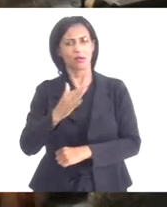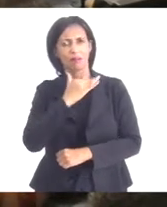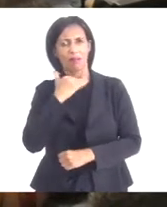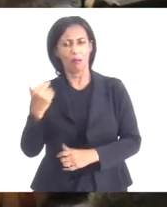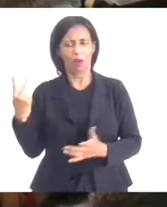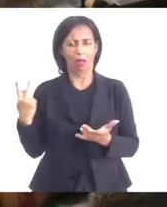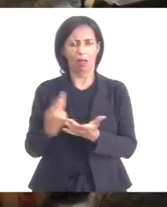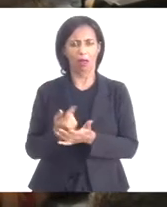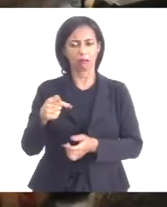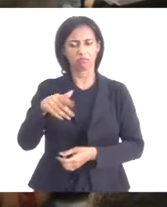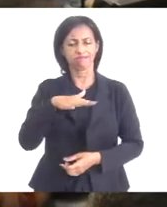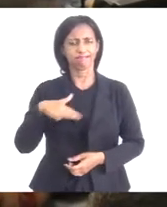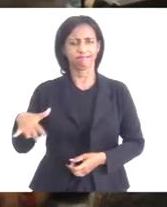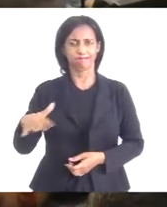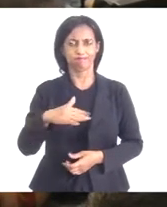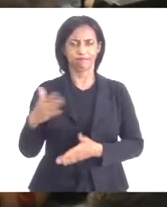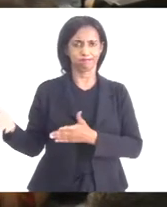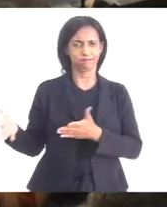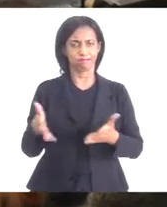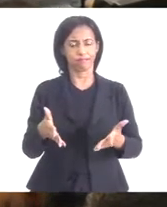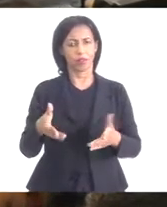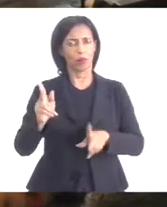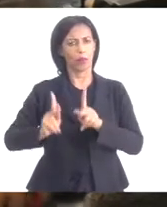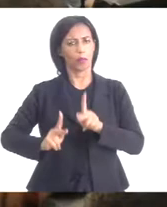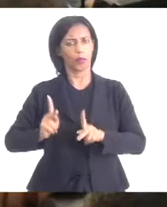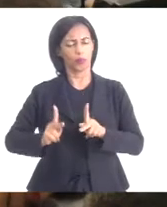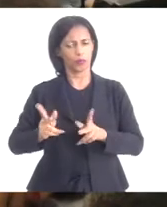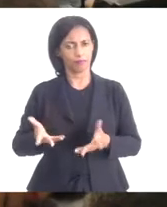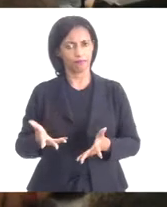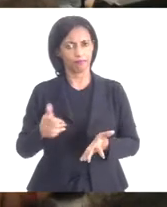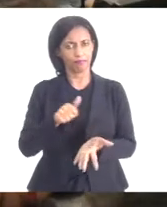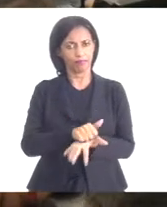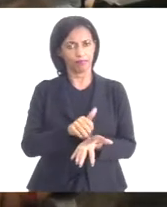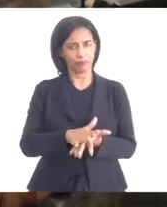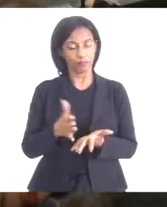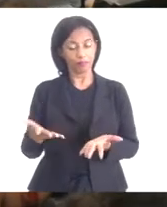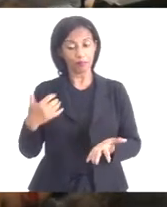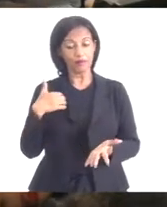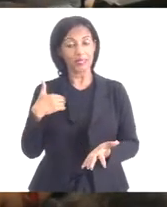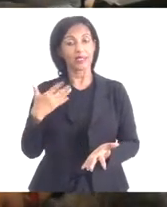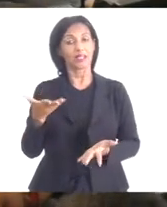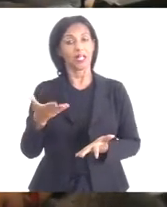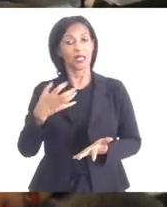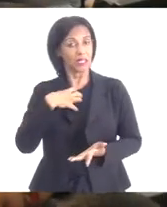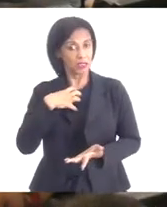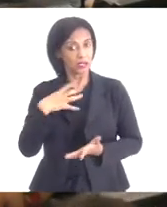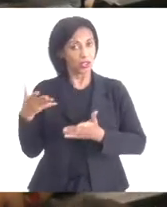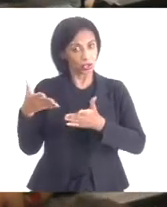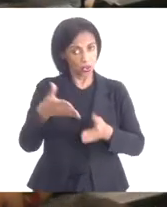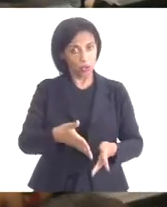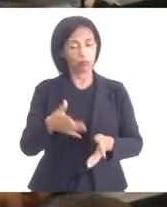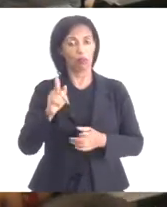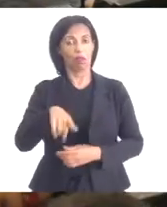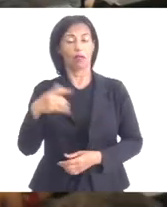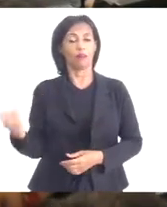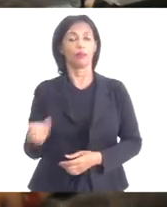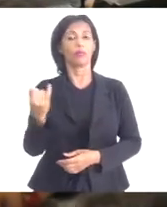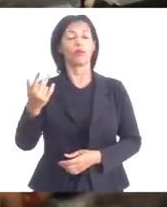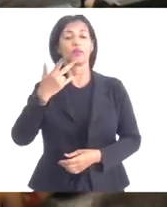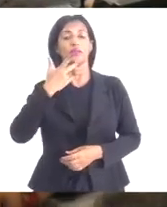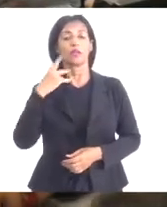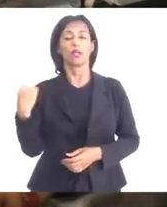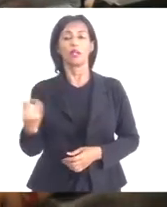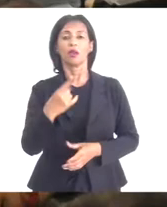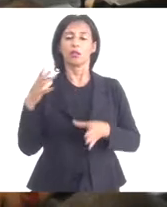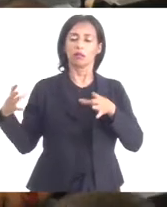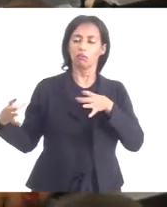mortes que acometeram o nosso povo brasileiro nesse sentido é importante dizer que a nossa